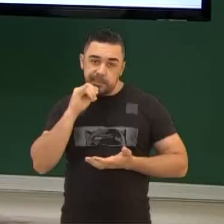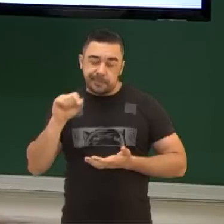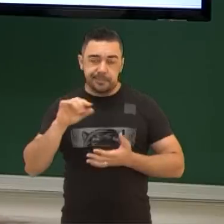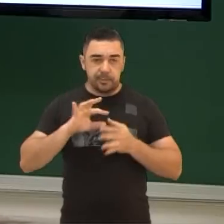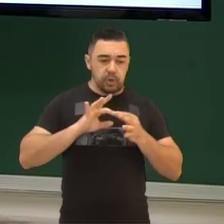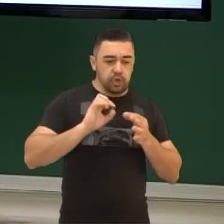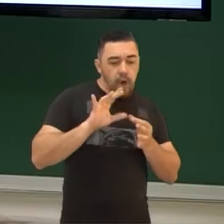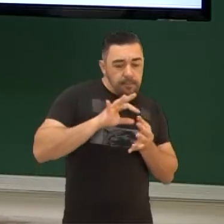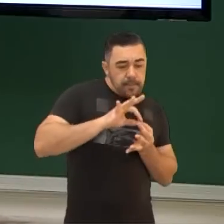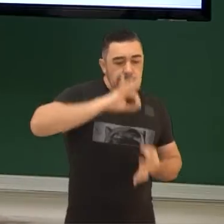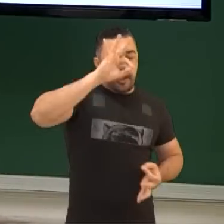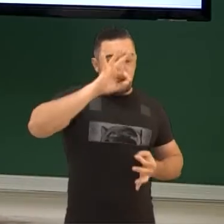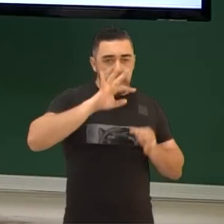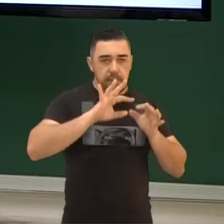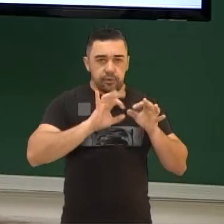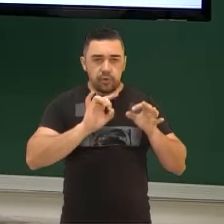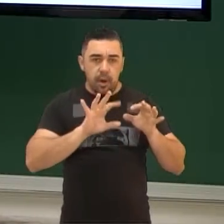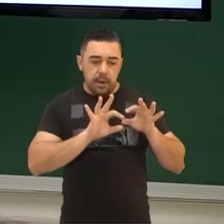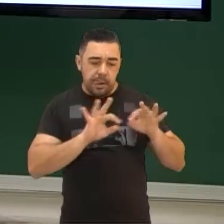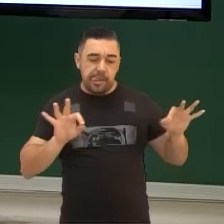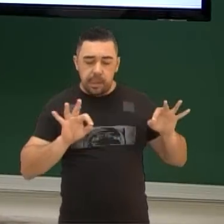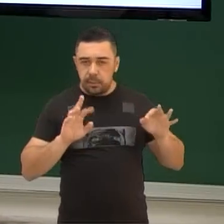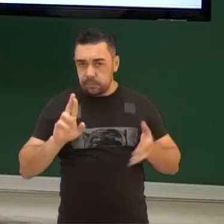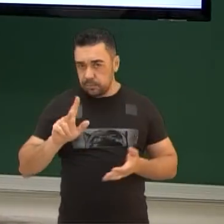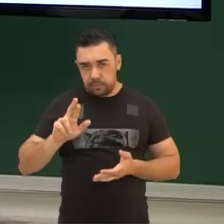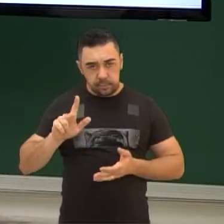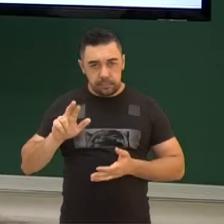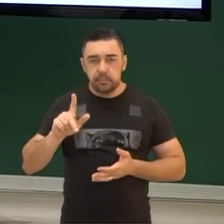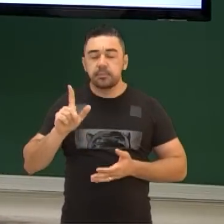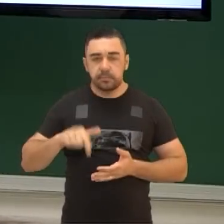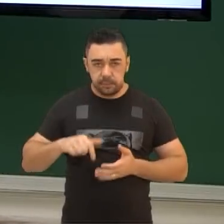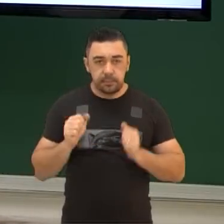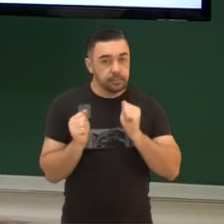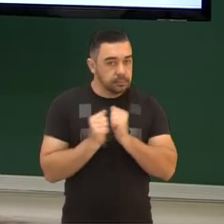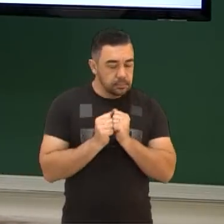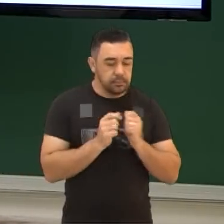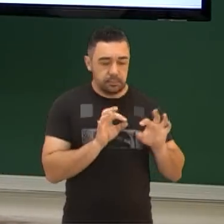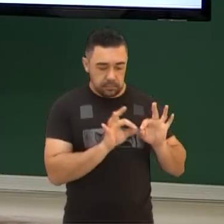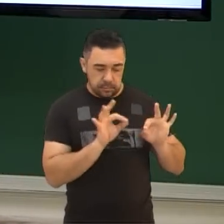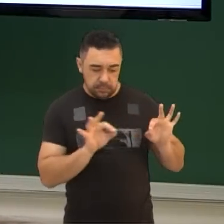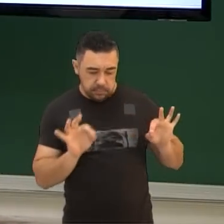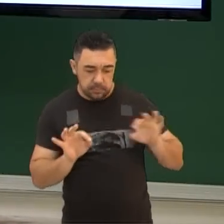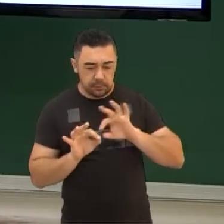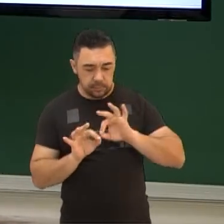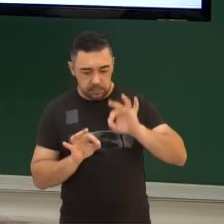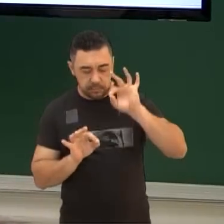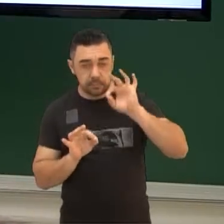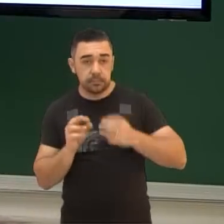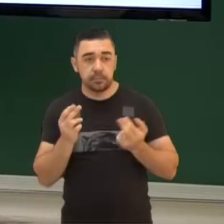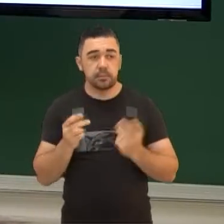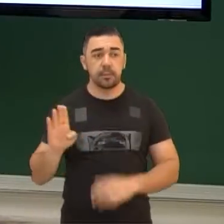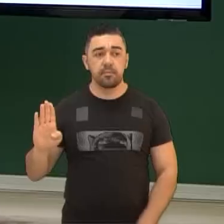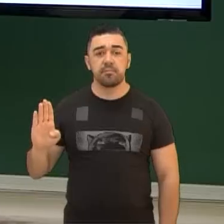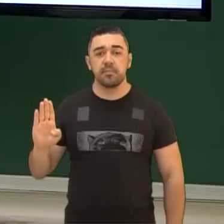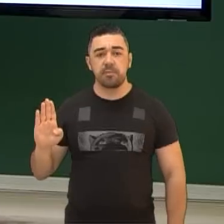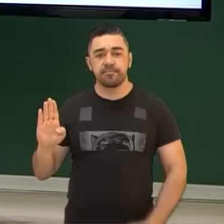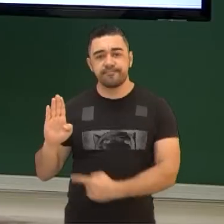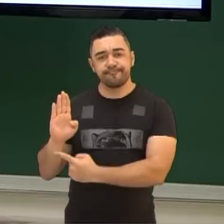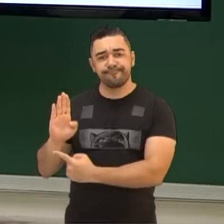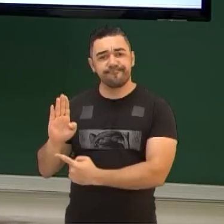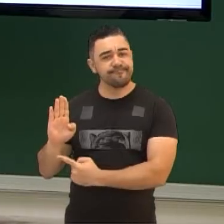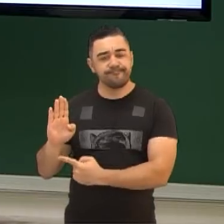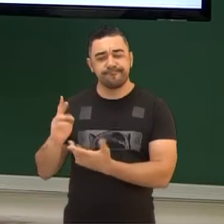para os lados aqui ou só para cima, tá bom? Igual nesse caso na letra B, né? Olha só o que aconteceu. Eu